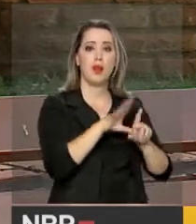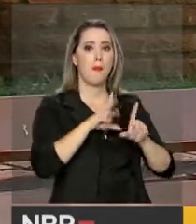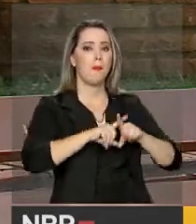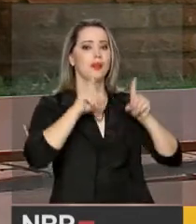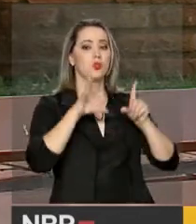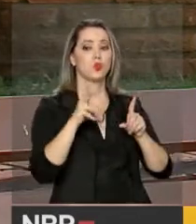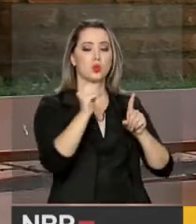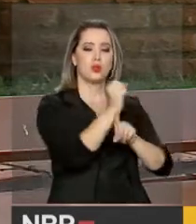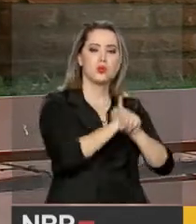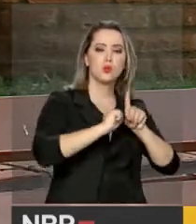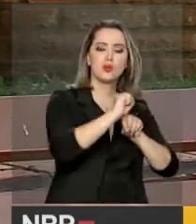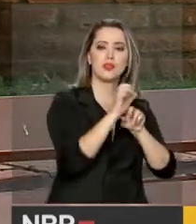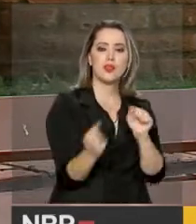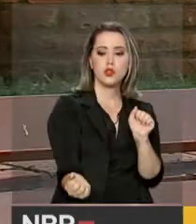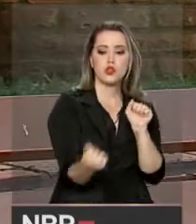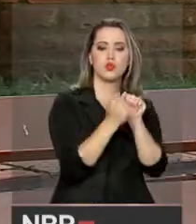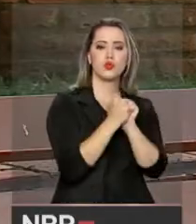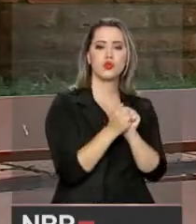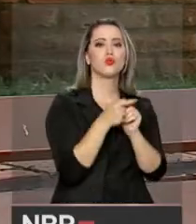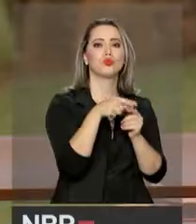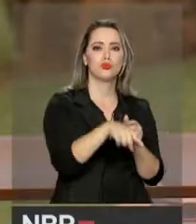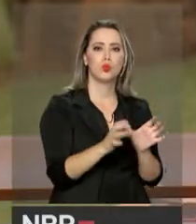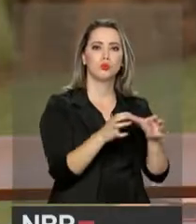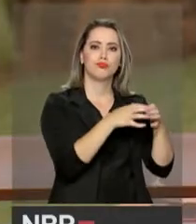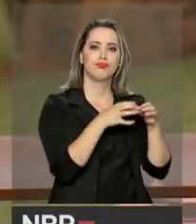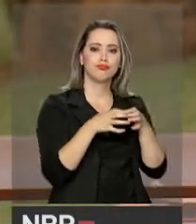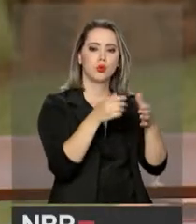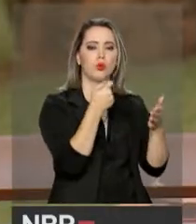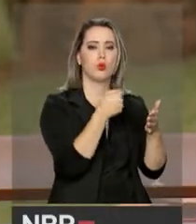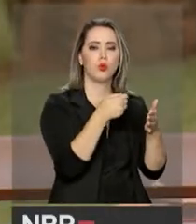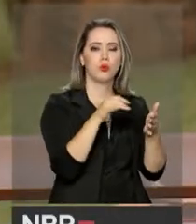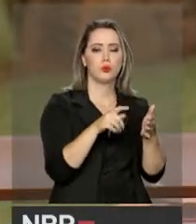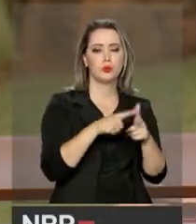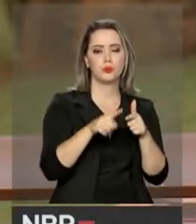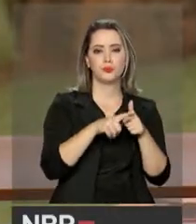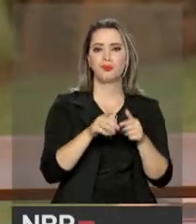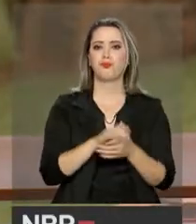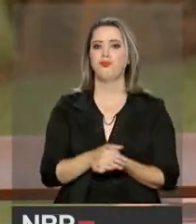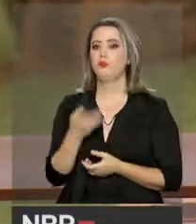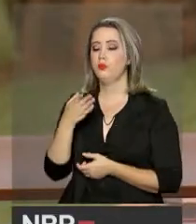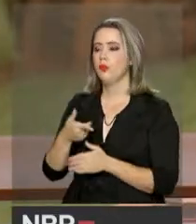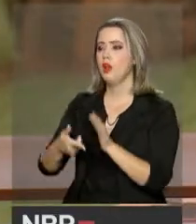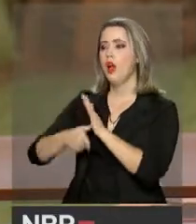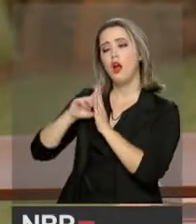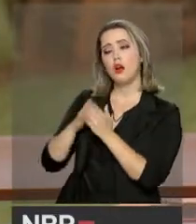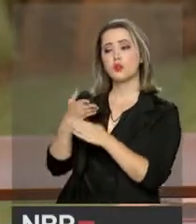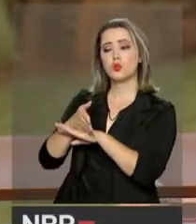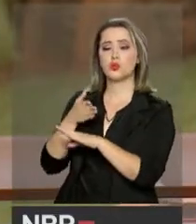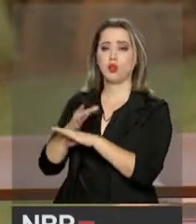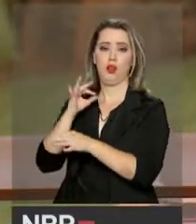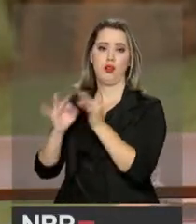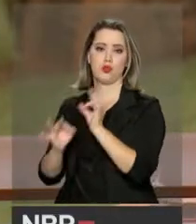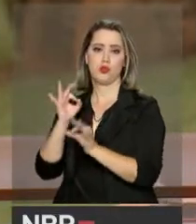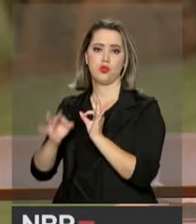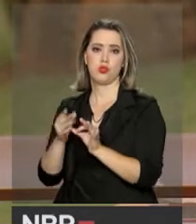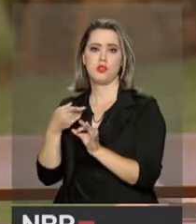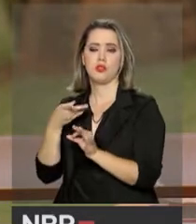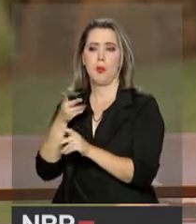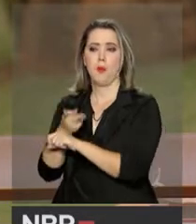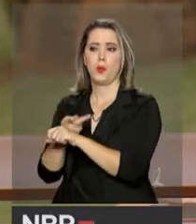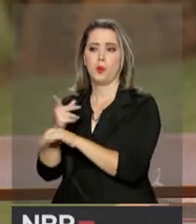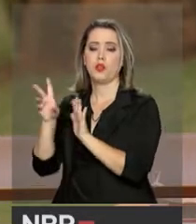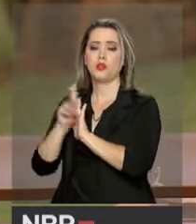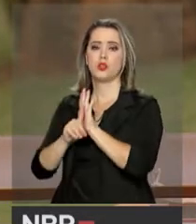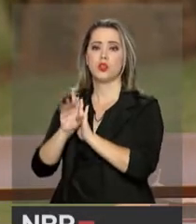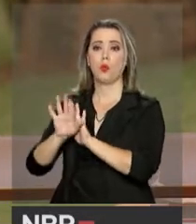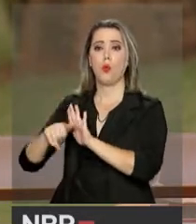acaba se envolvendo, direto ou indiretamente, nessa problemática. Agora, antes de entrar na justiça, de correr atrás dos direitos, qual o